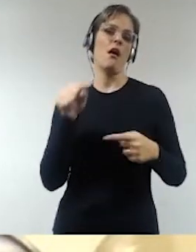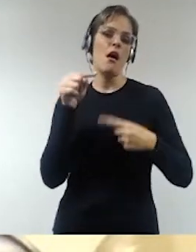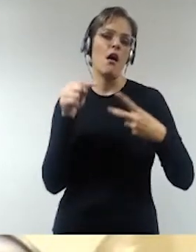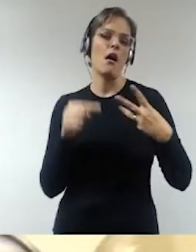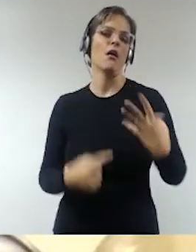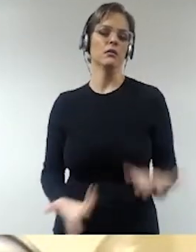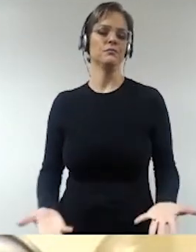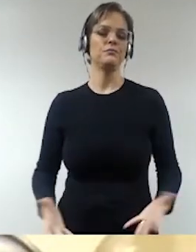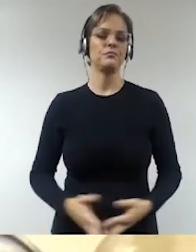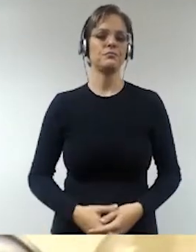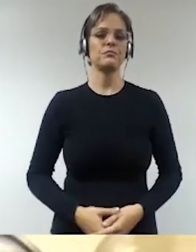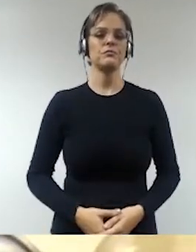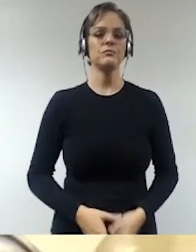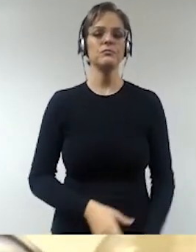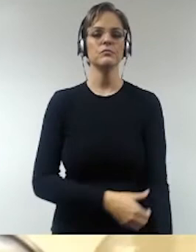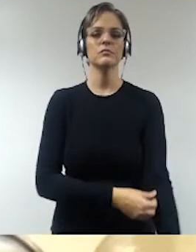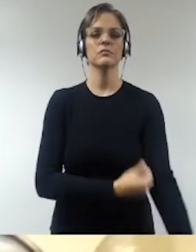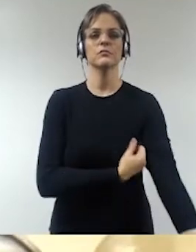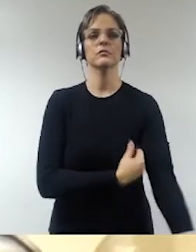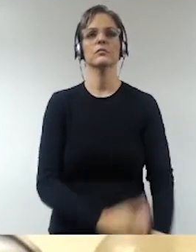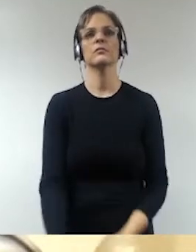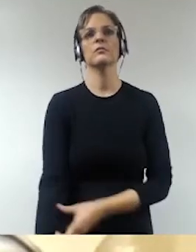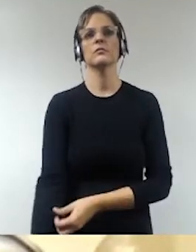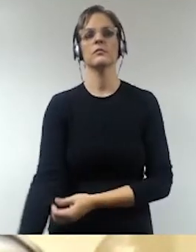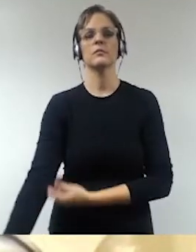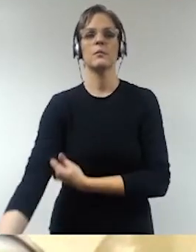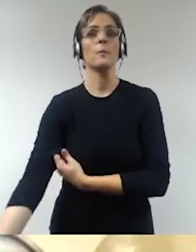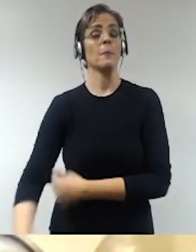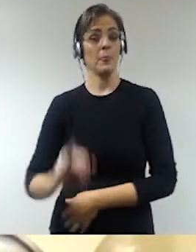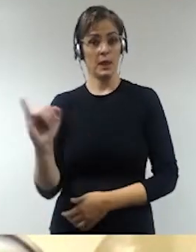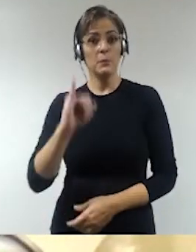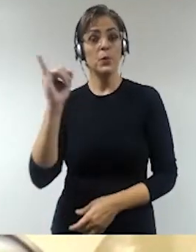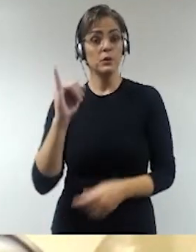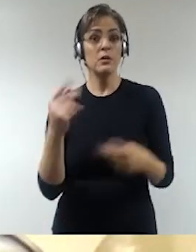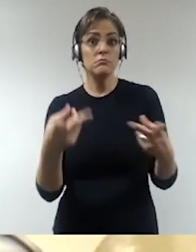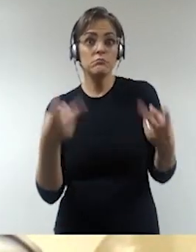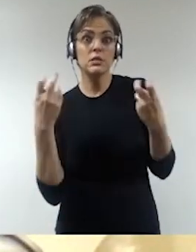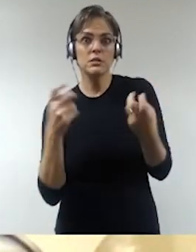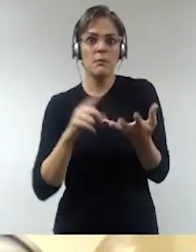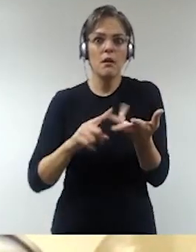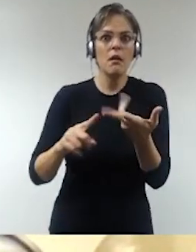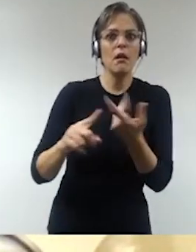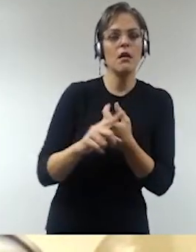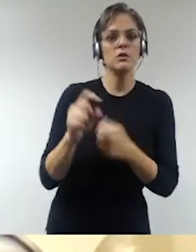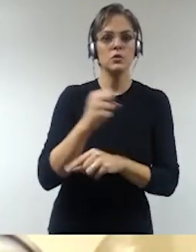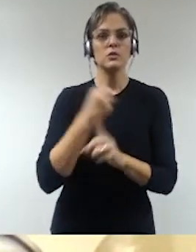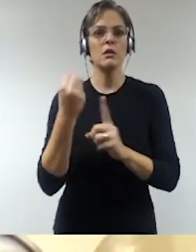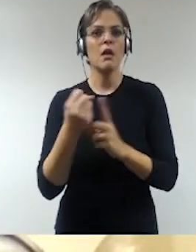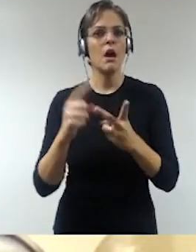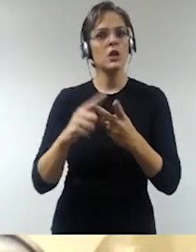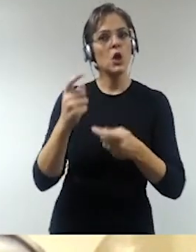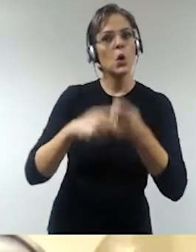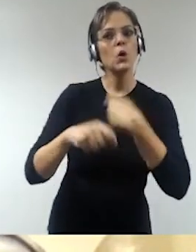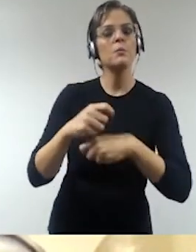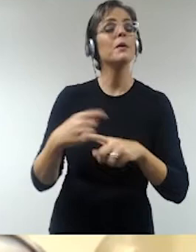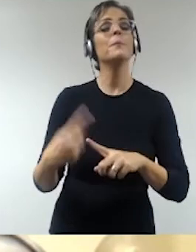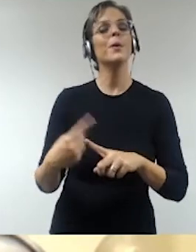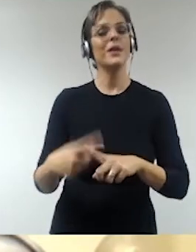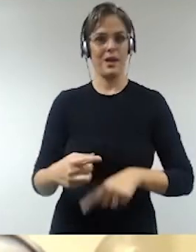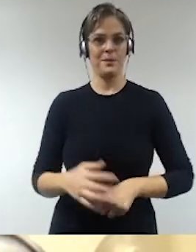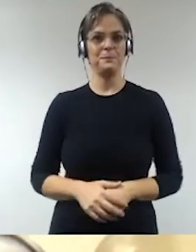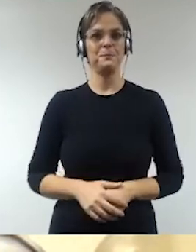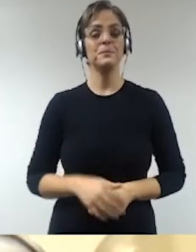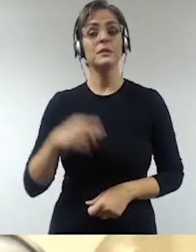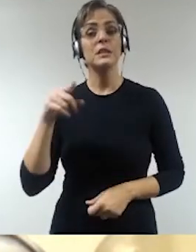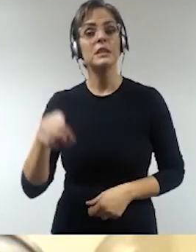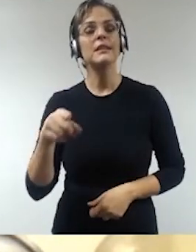você perquirir essas consequências econômicas, sociais da decisão, é importante porque o que ela traz para o sistema? Ela traz